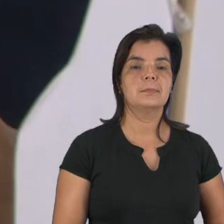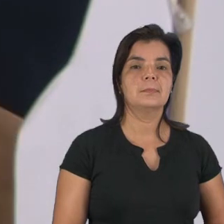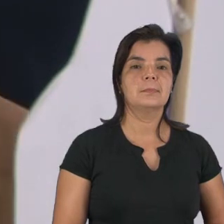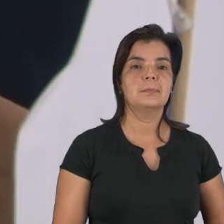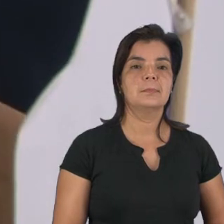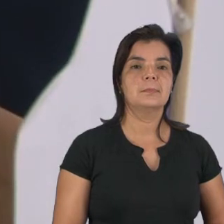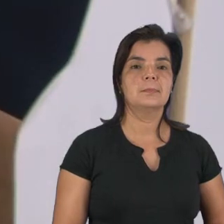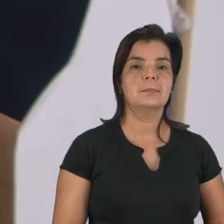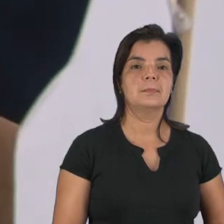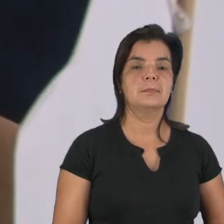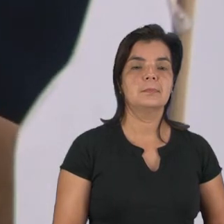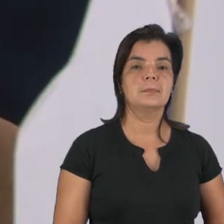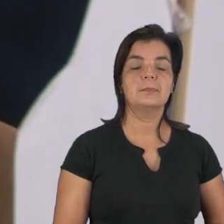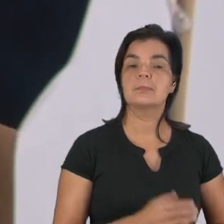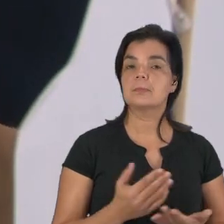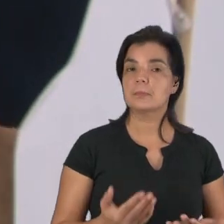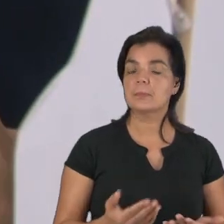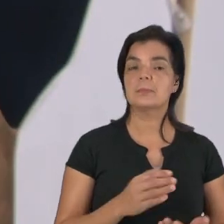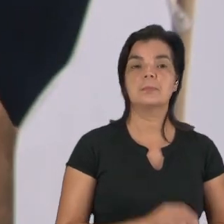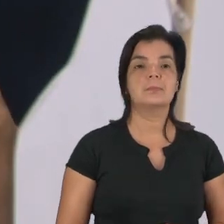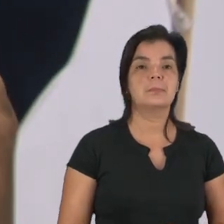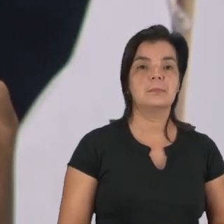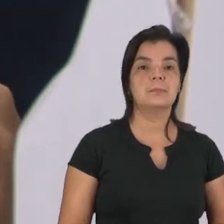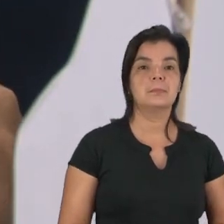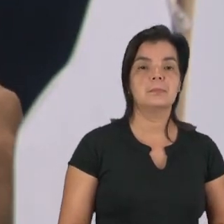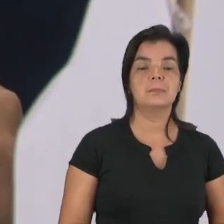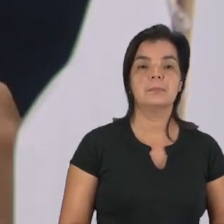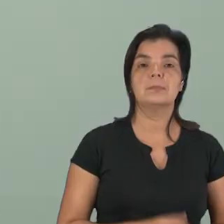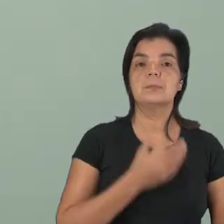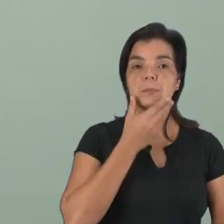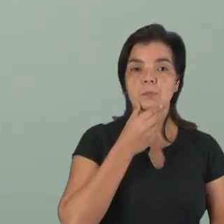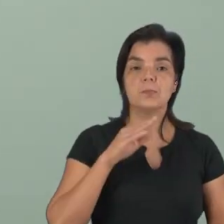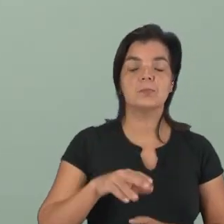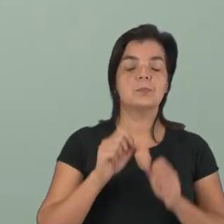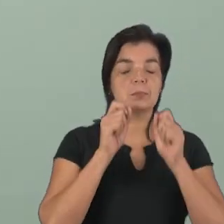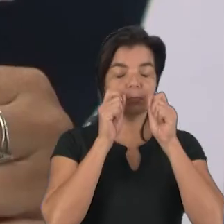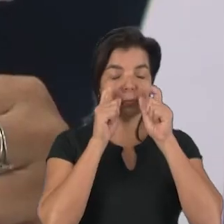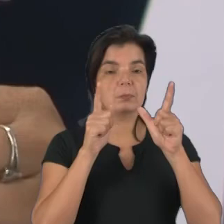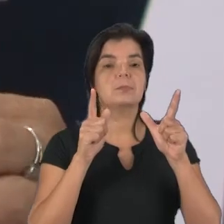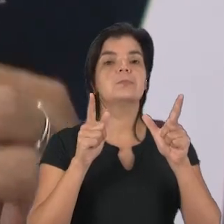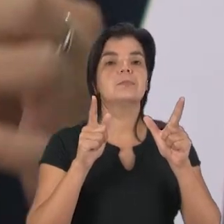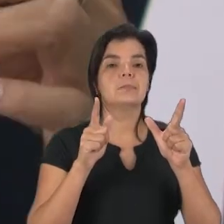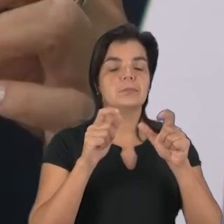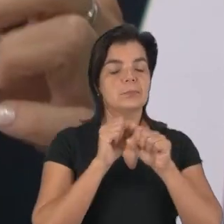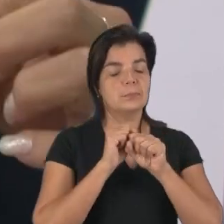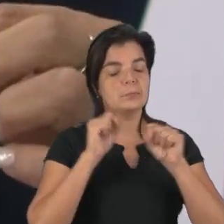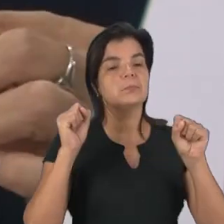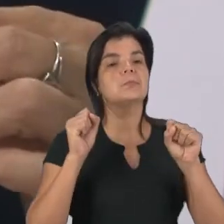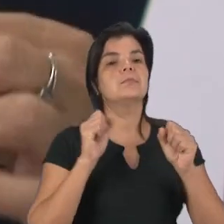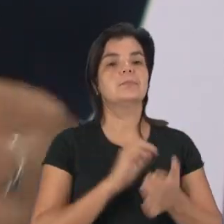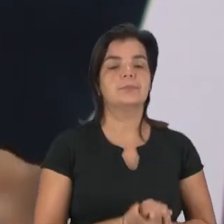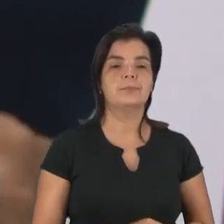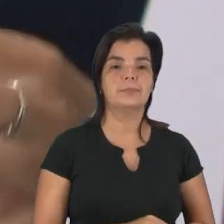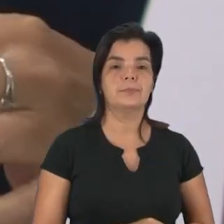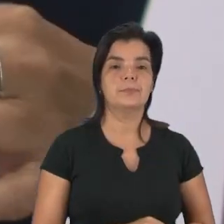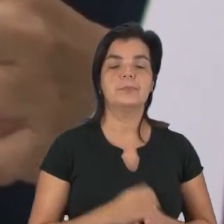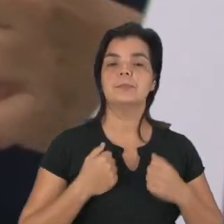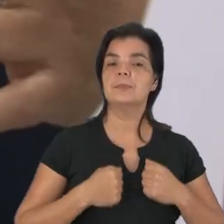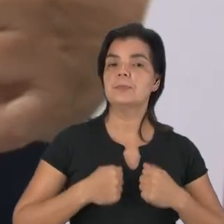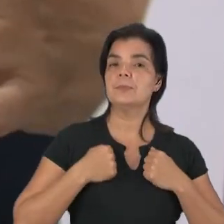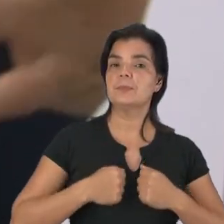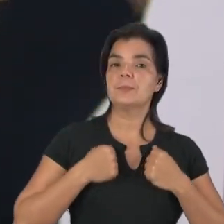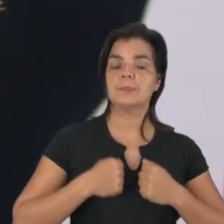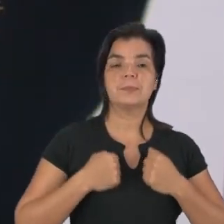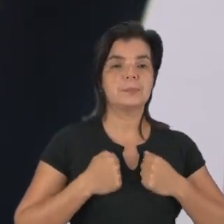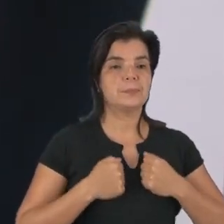e aqui o Garotinho despertou vejam acordou tomou